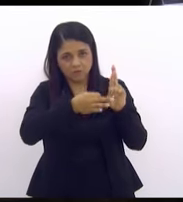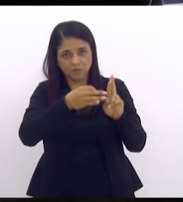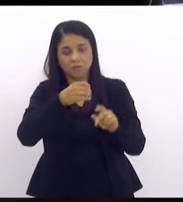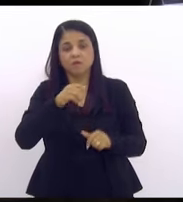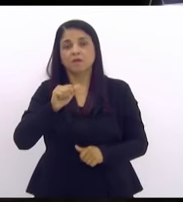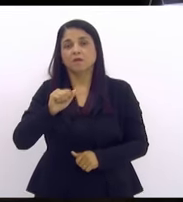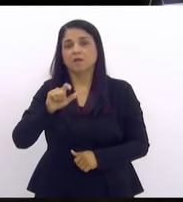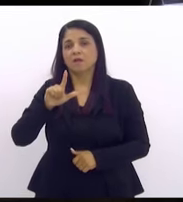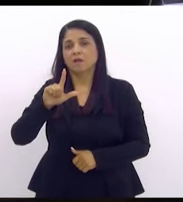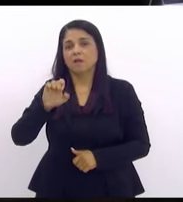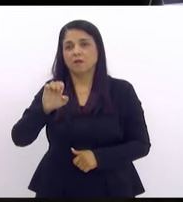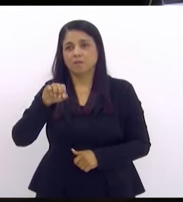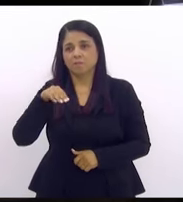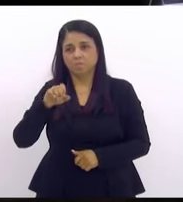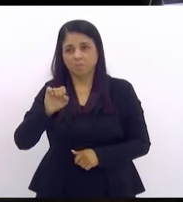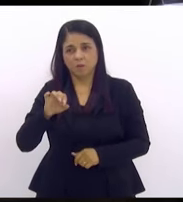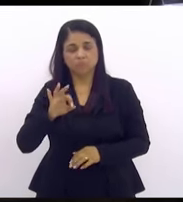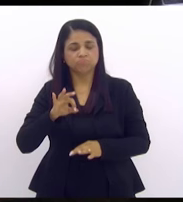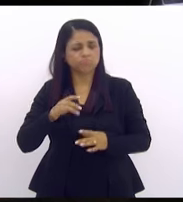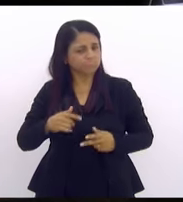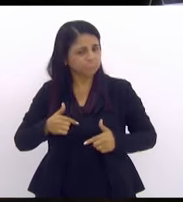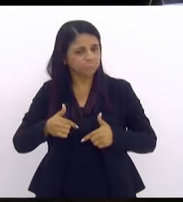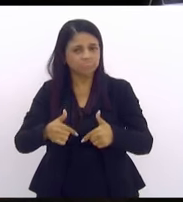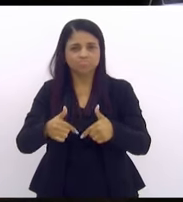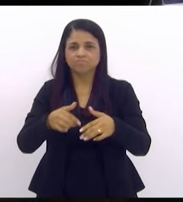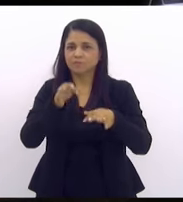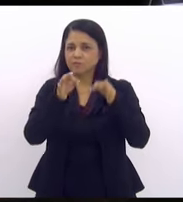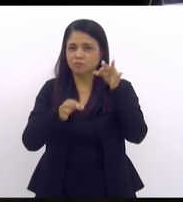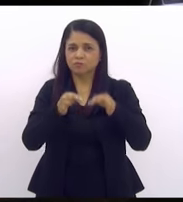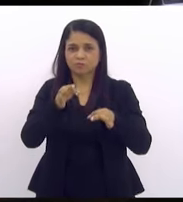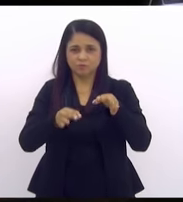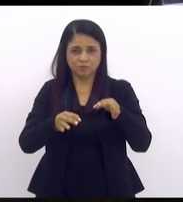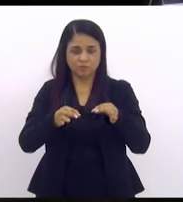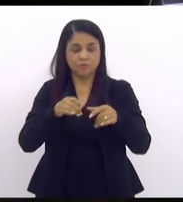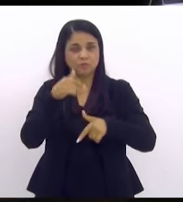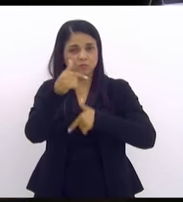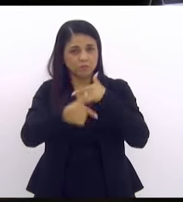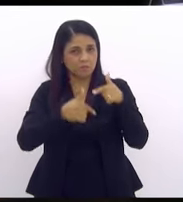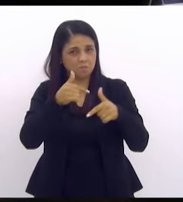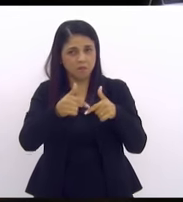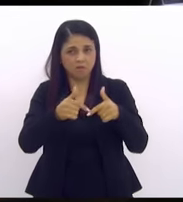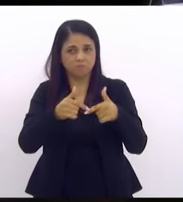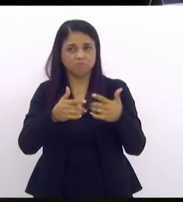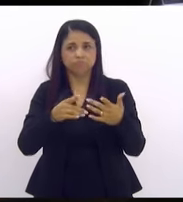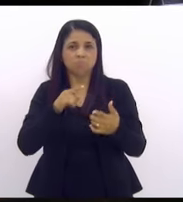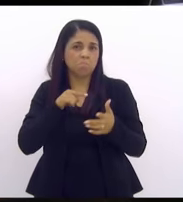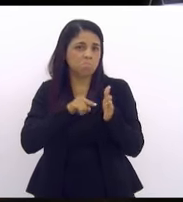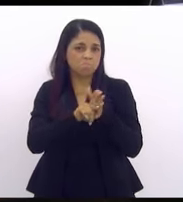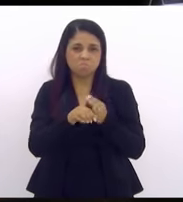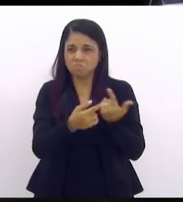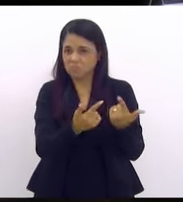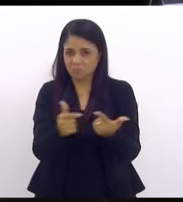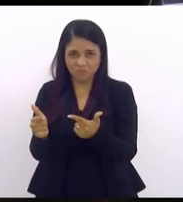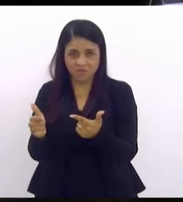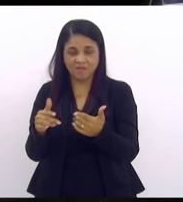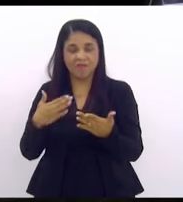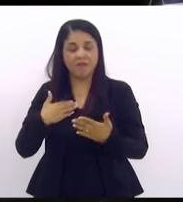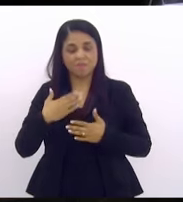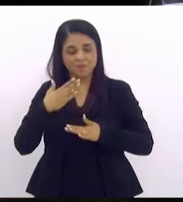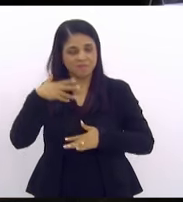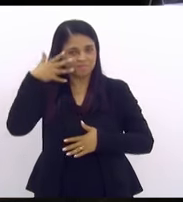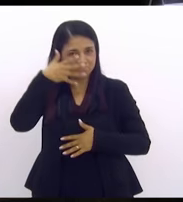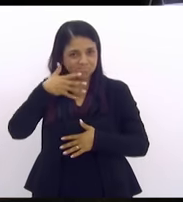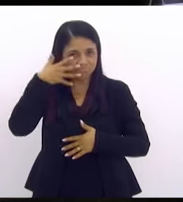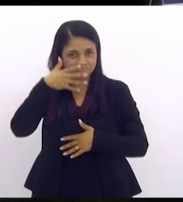ímpar na justiça do trabalho é inquestionável a mim coube a honra de falar nesta oportunidade